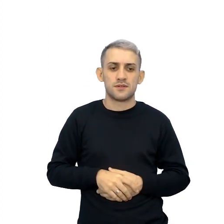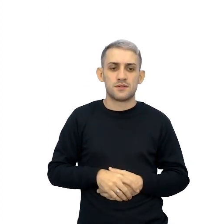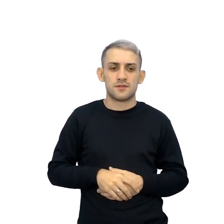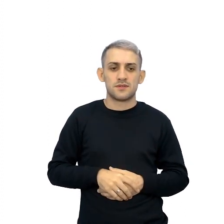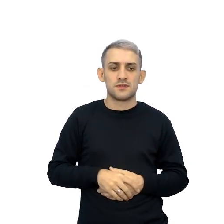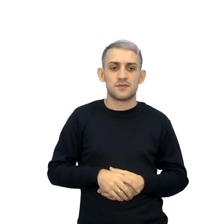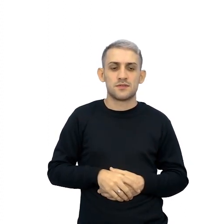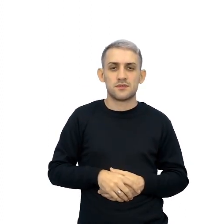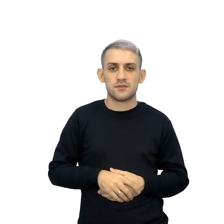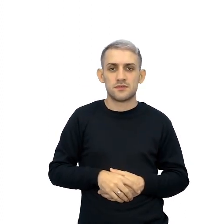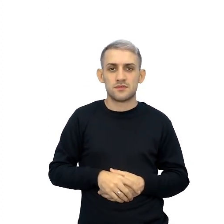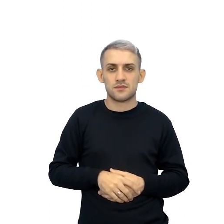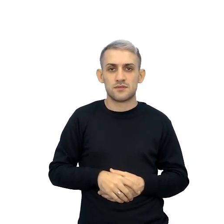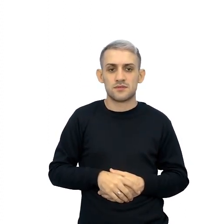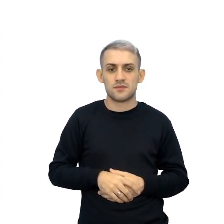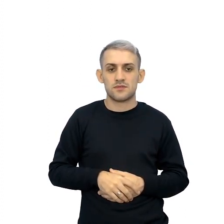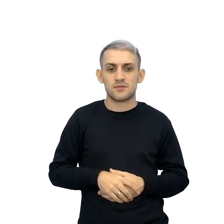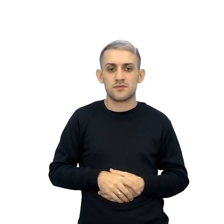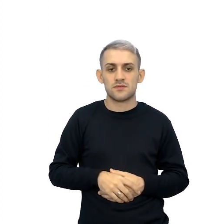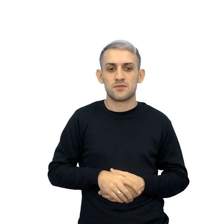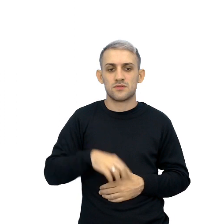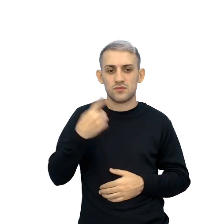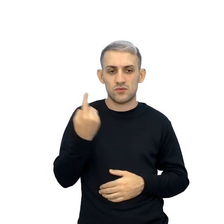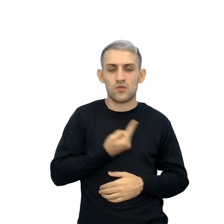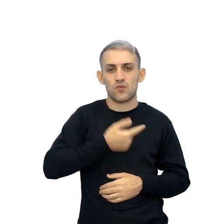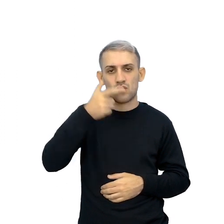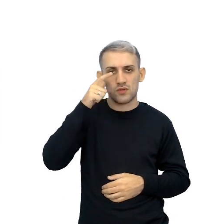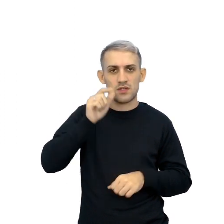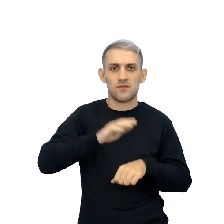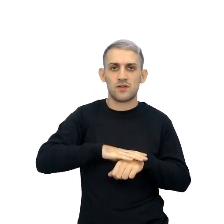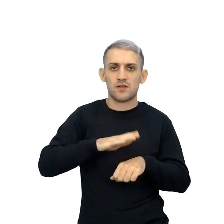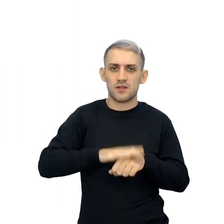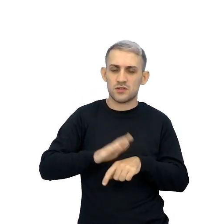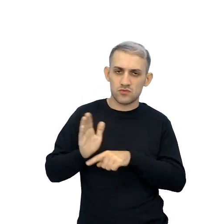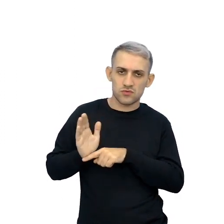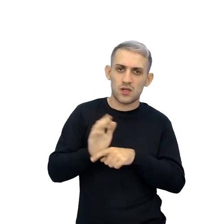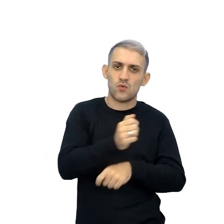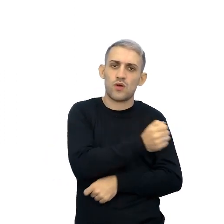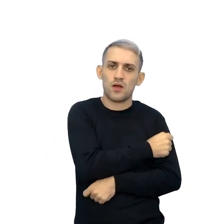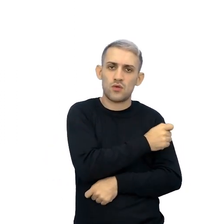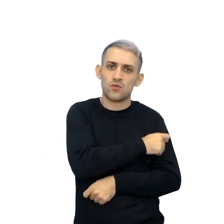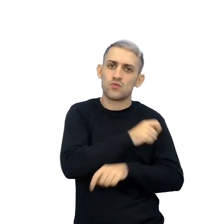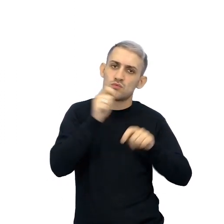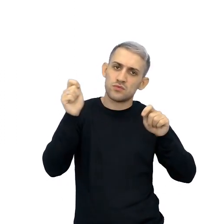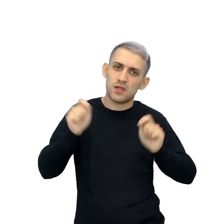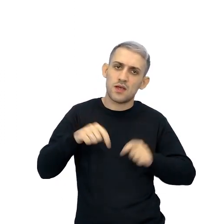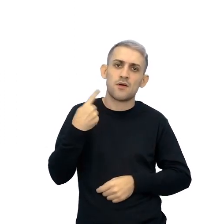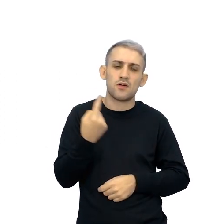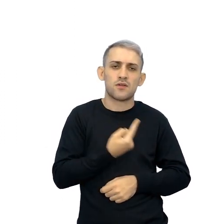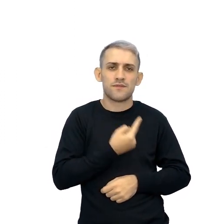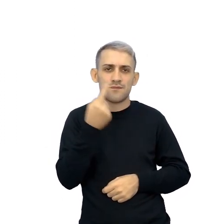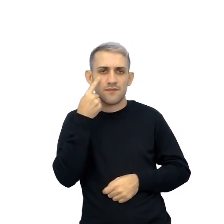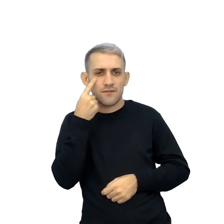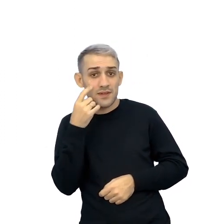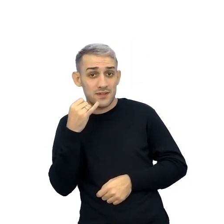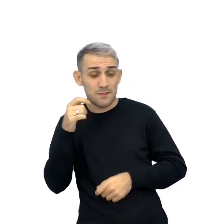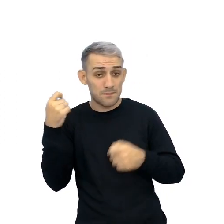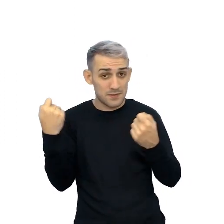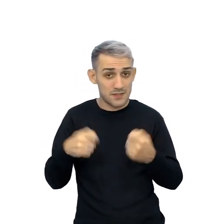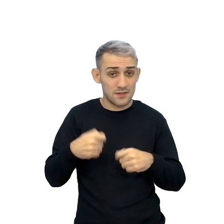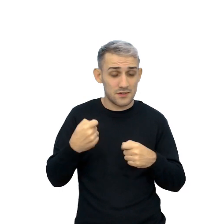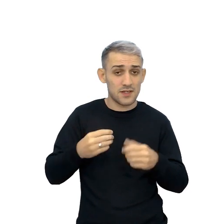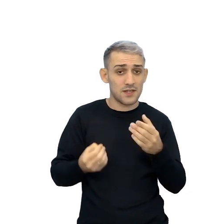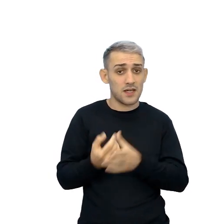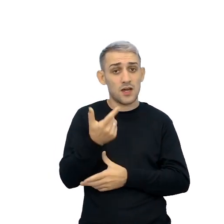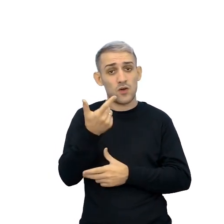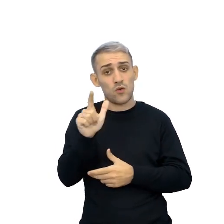acompanhe o desencadeamento do raciocínio do aluno para verificar se a gente precisa de uma nova intervenção